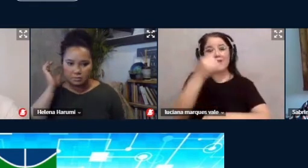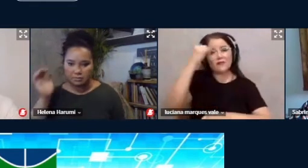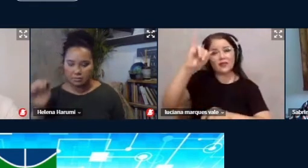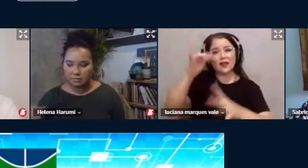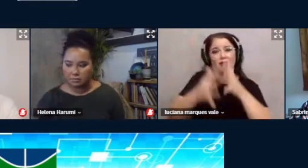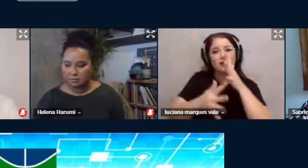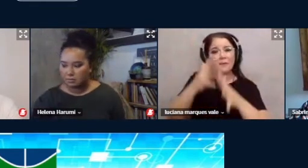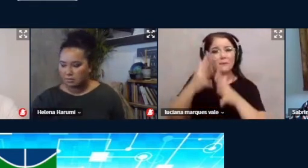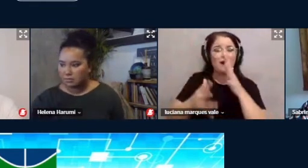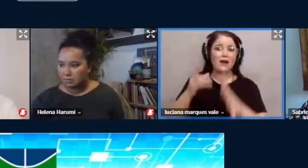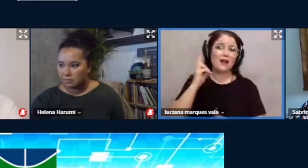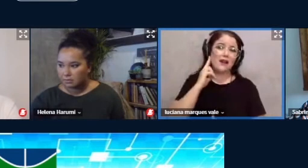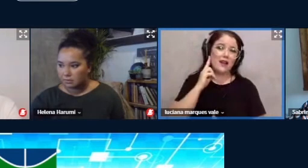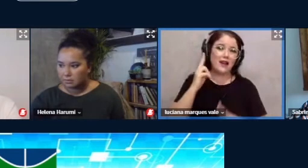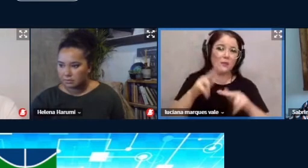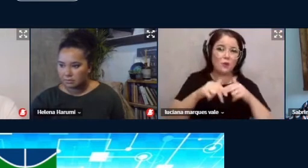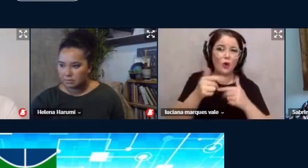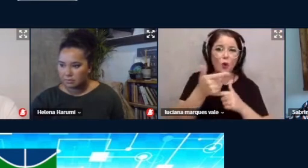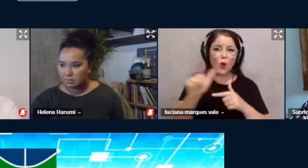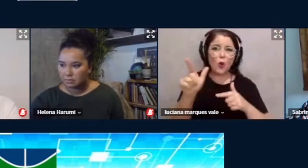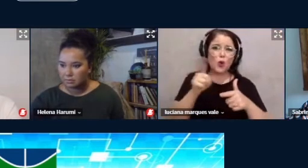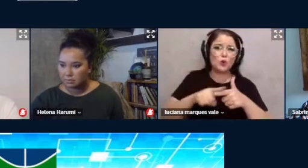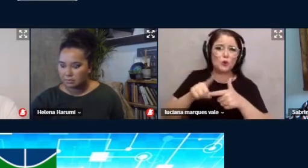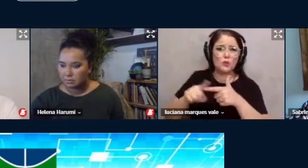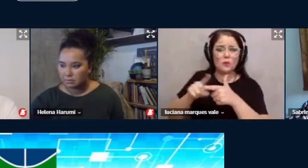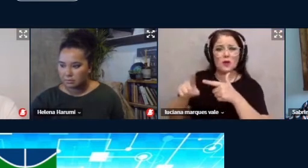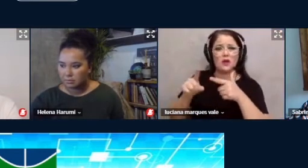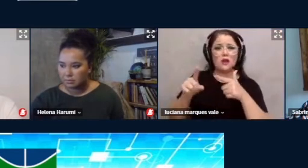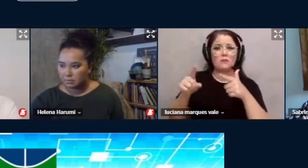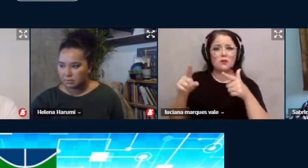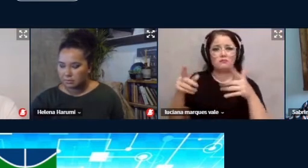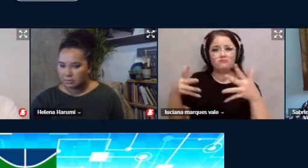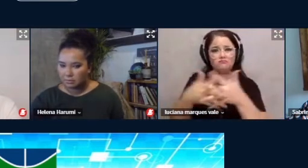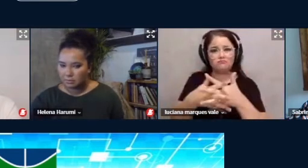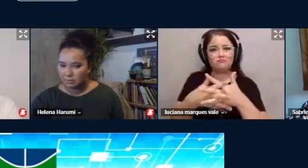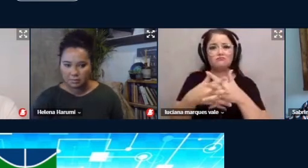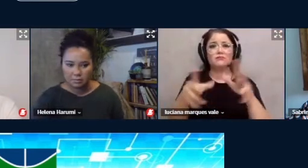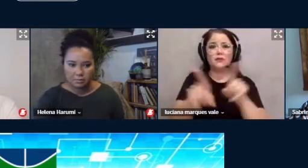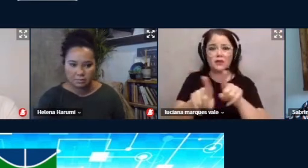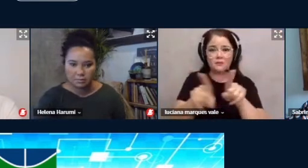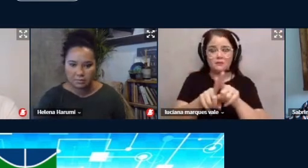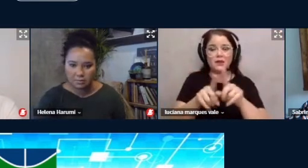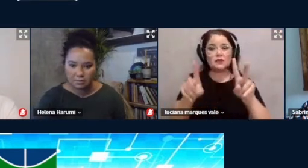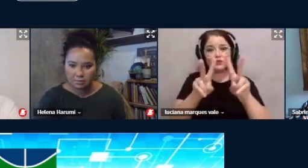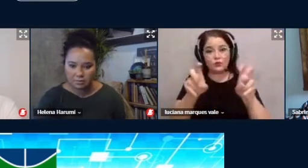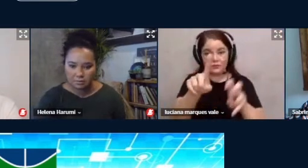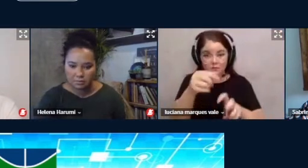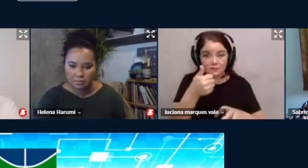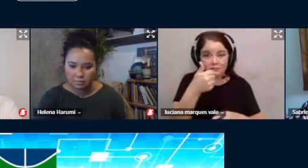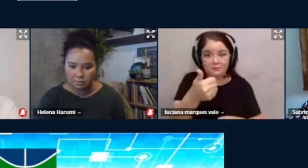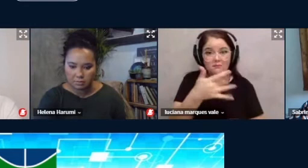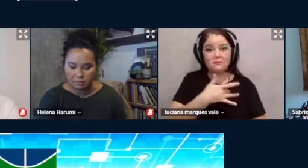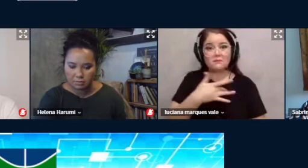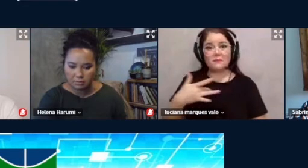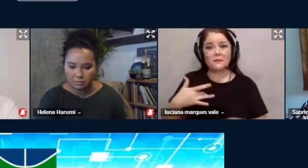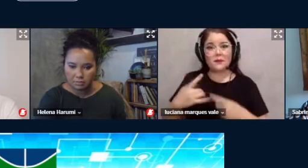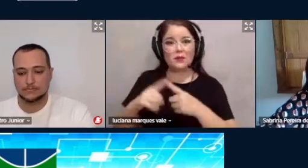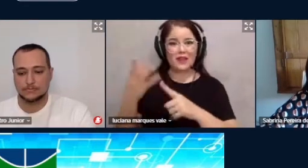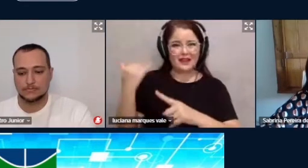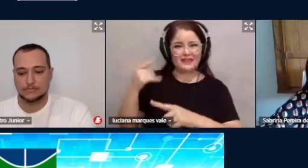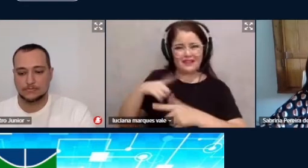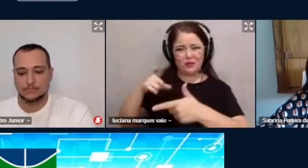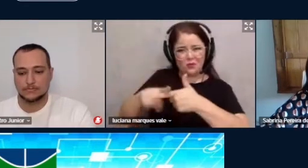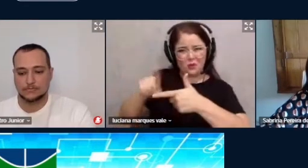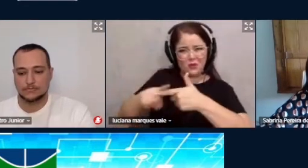muito o Alex por causa de outras questões, inclusive de ele estar bem, de saúde, porque não teve aí